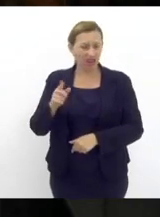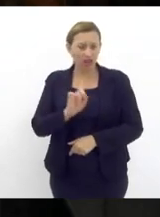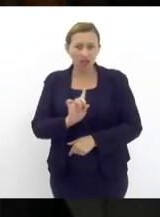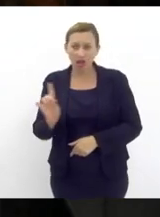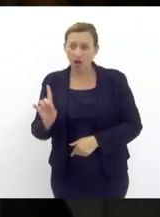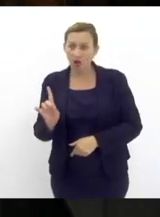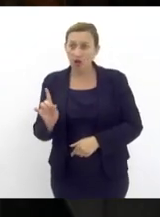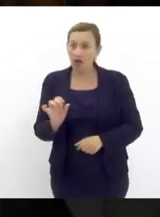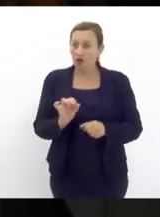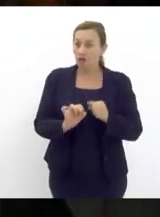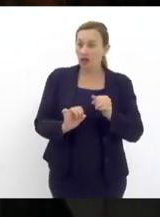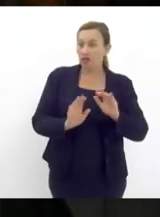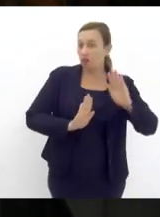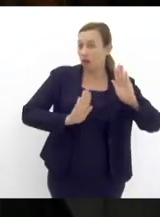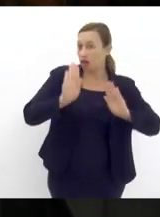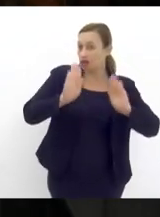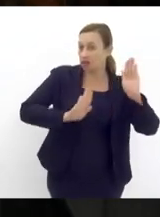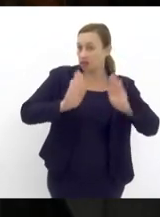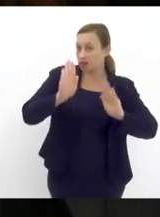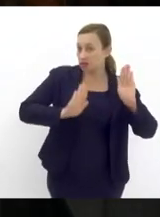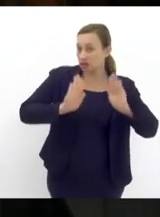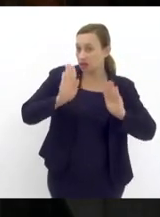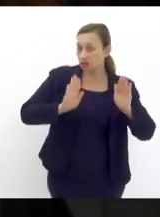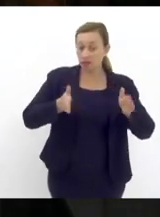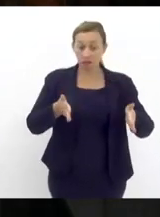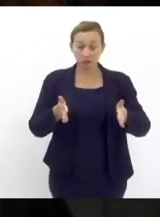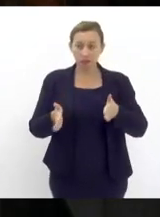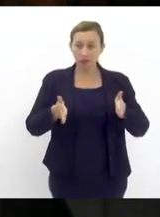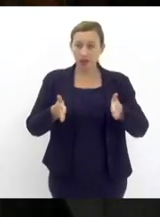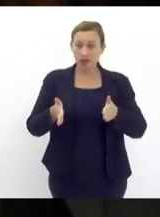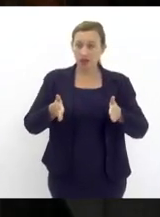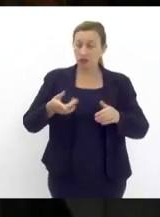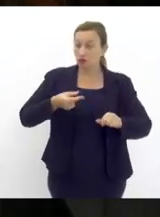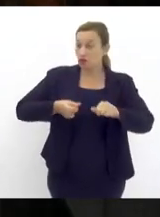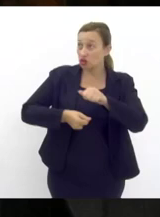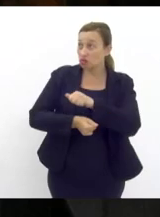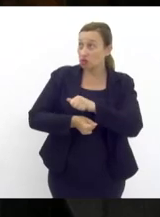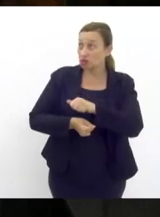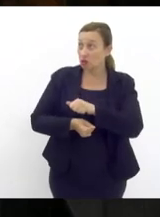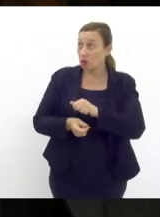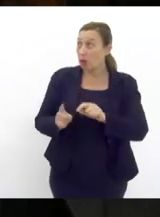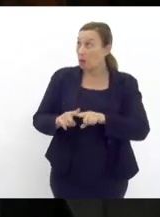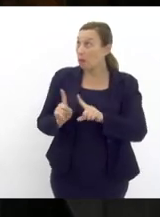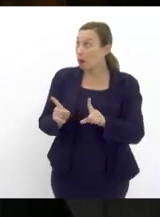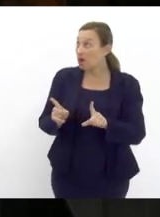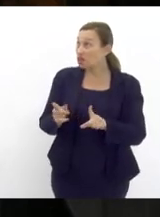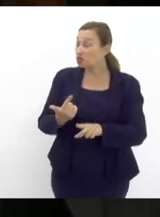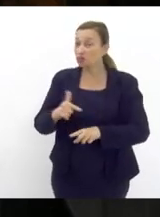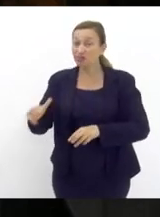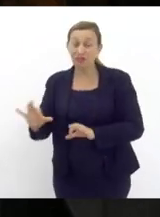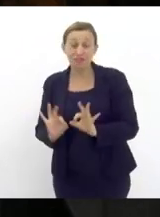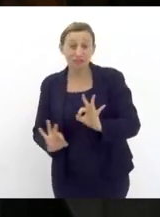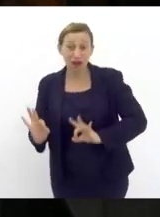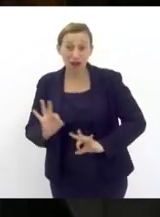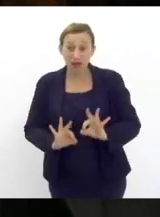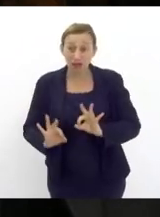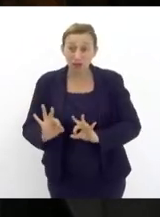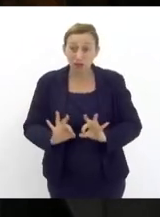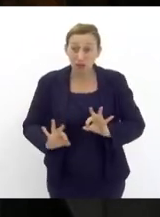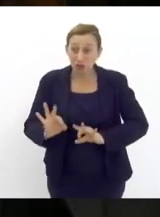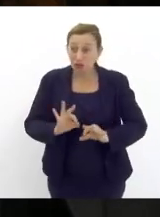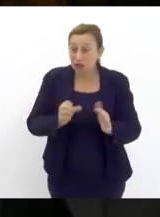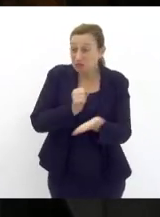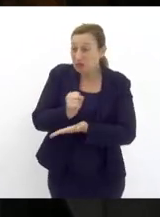se fez uma licitação com previsões de investimento etc mas sem plano diretor sem projeto